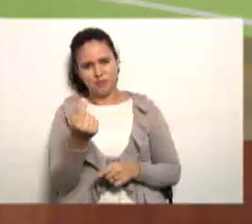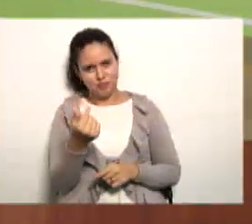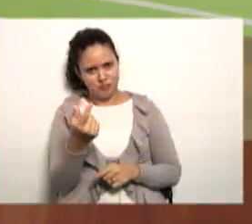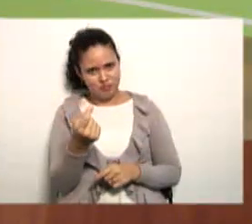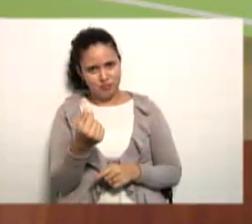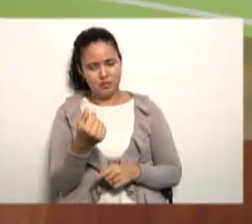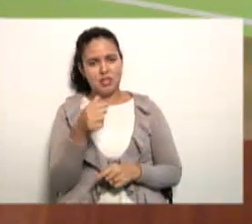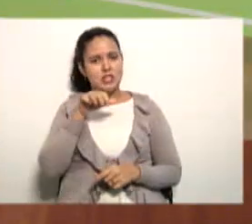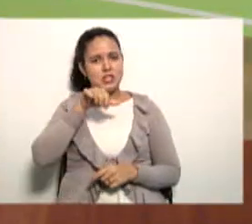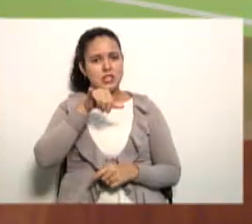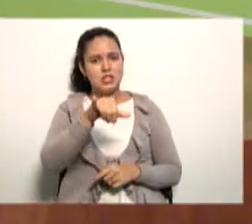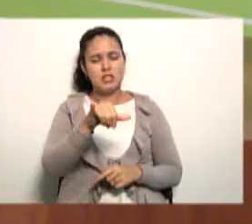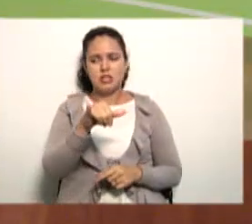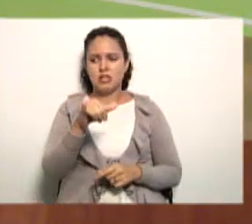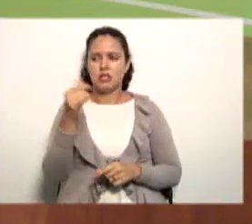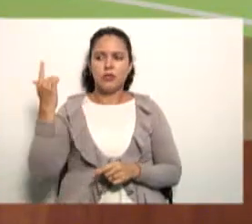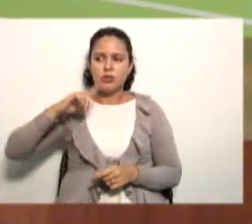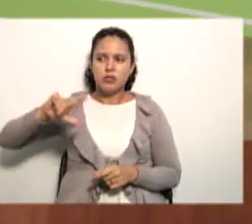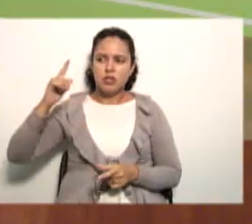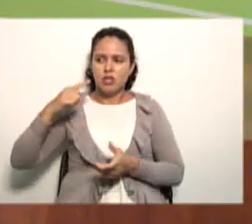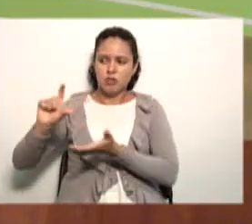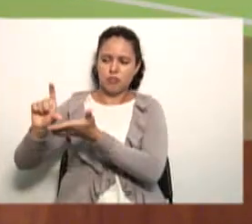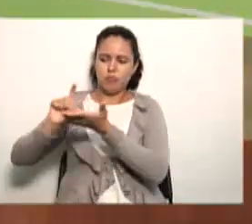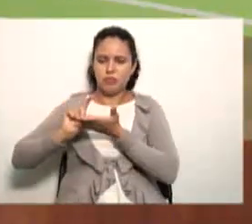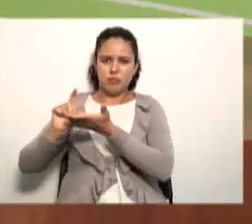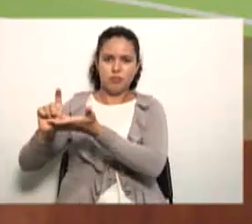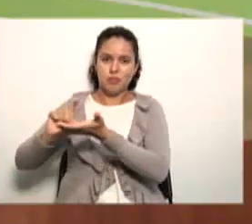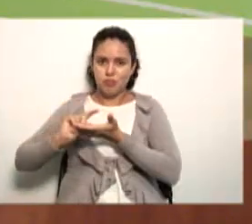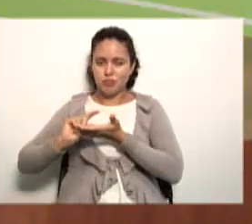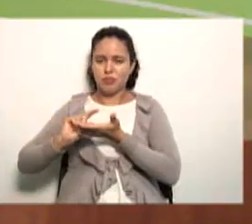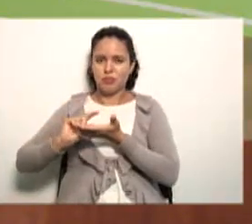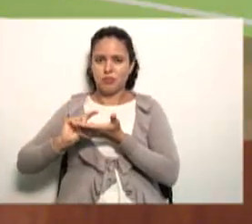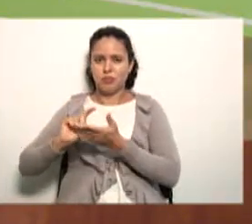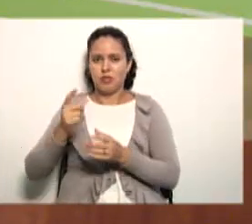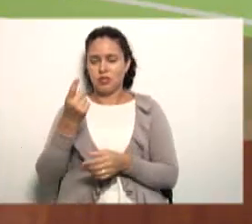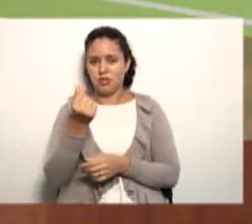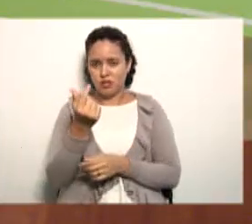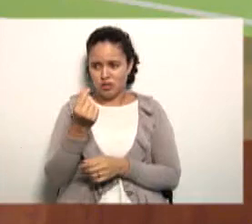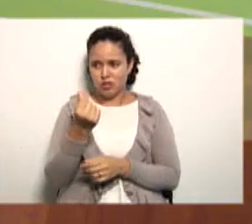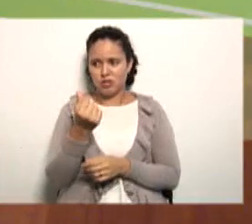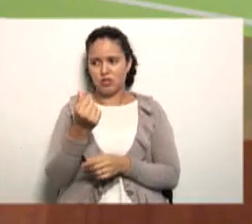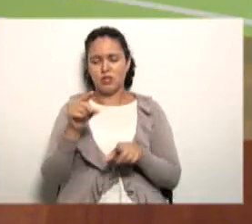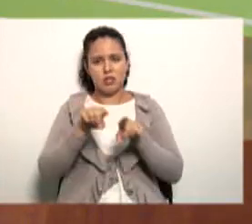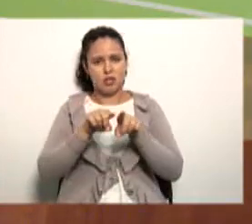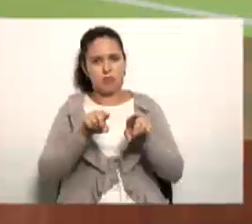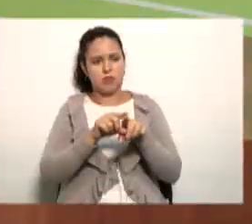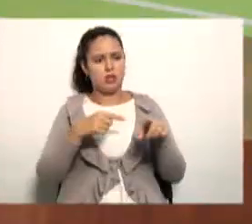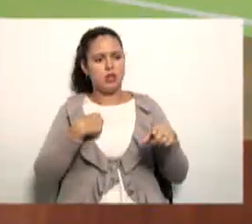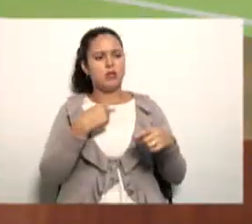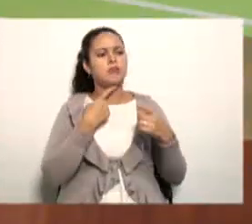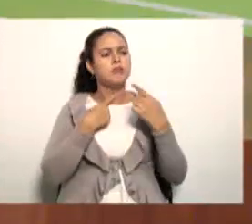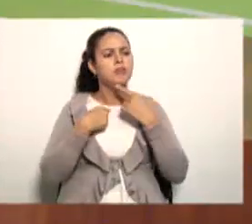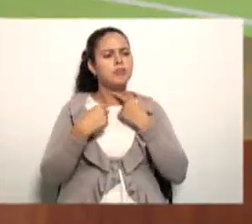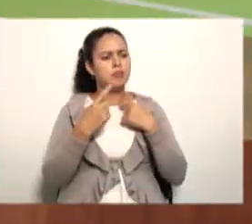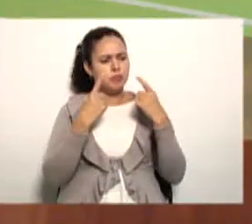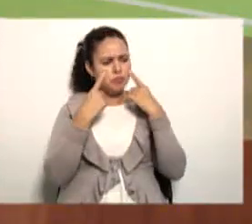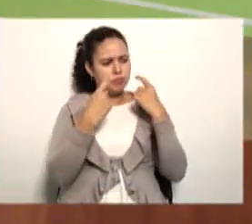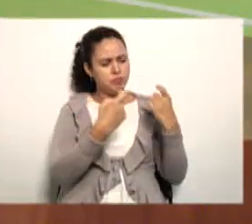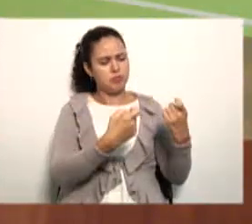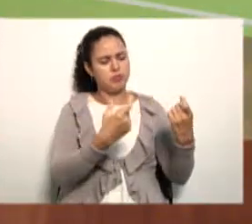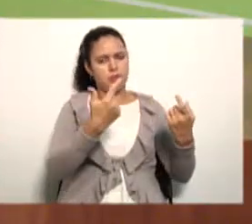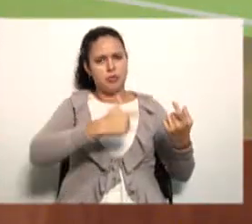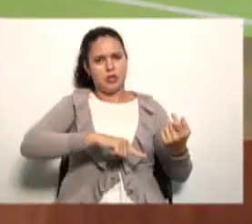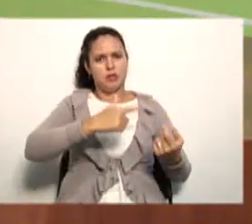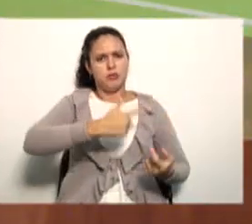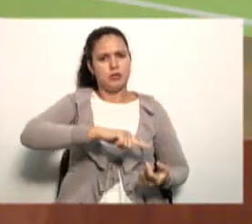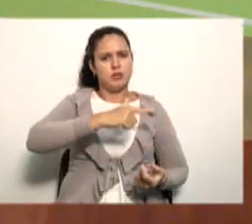necessidade de gastar. Mudamos o nosso padrão de vida e isso exige mais. De fato, quando você alcança um determinado padrão